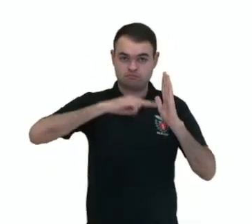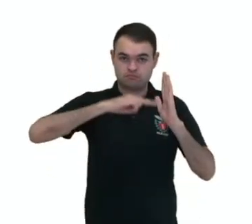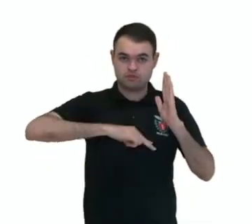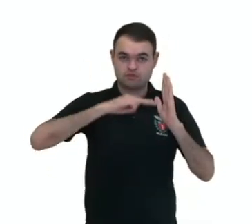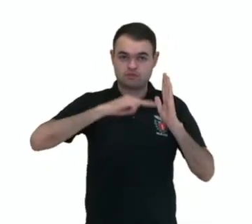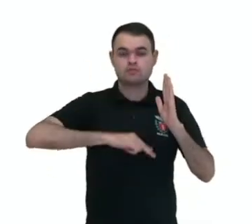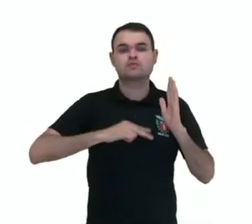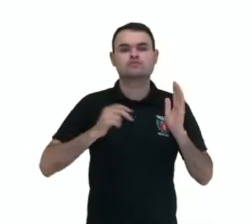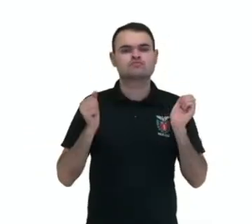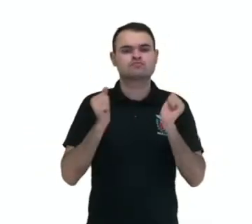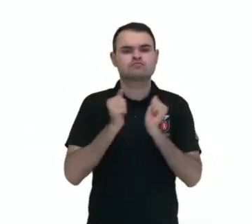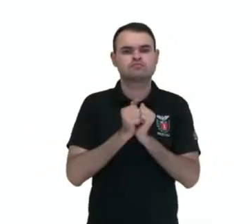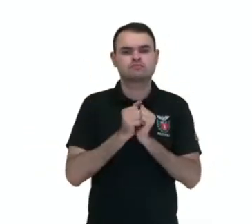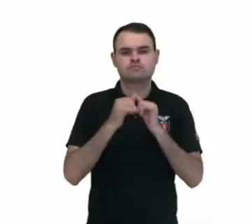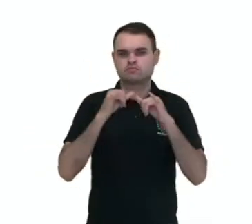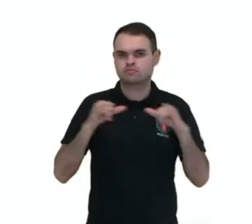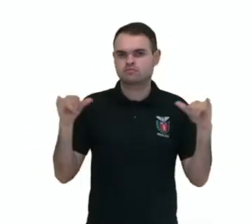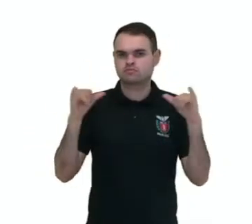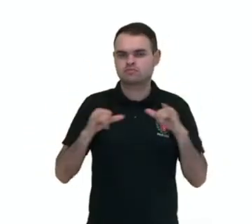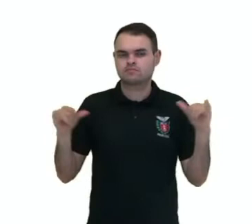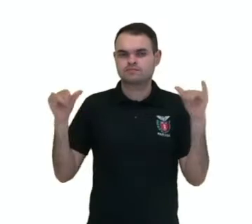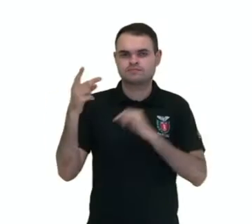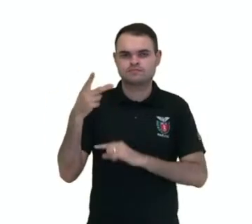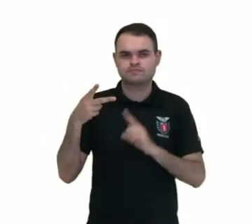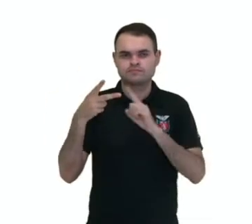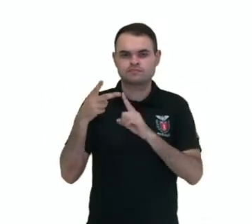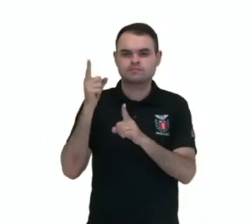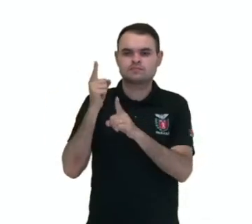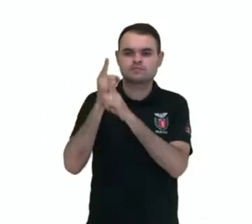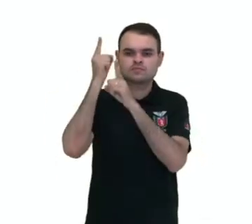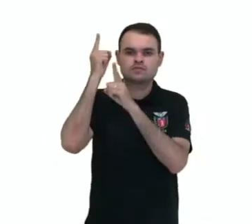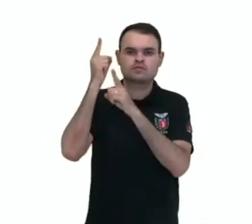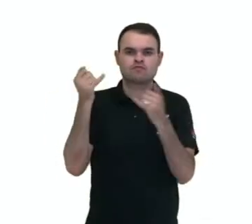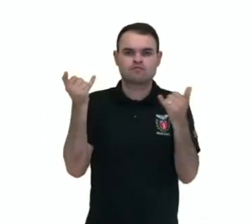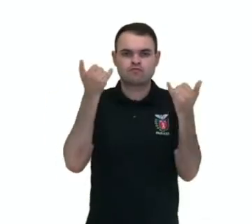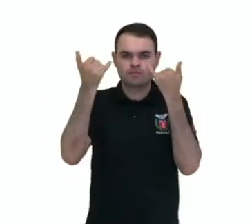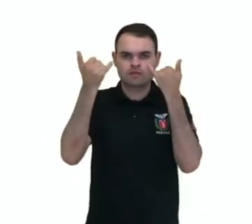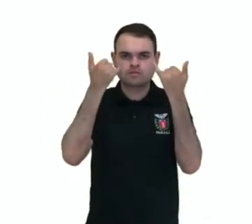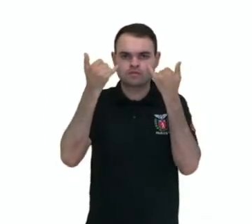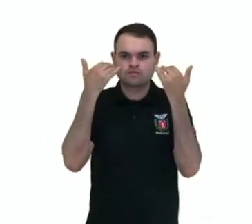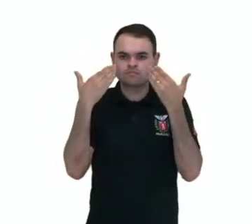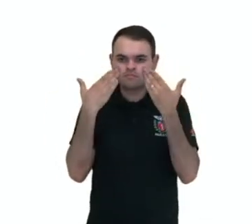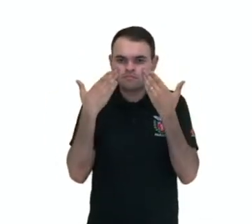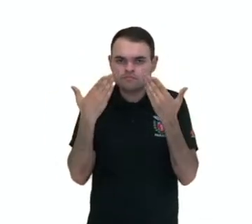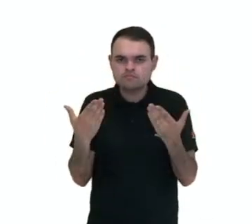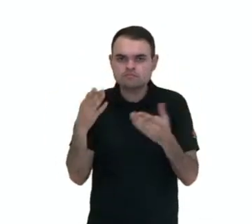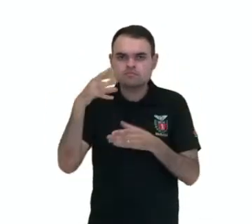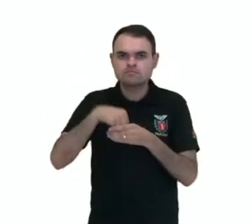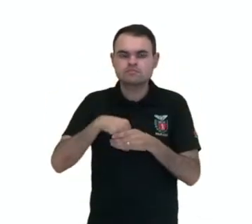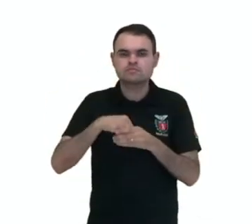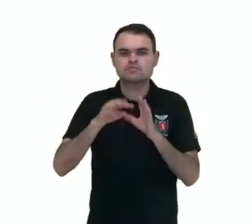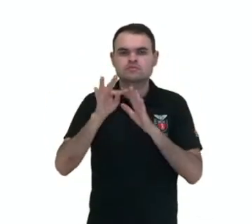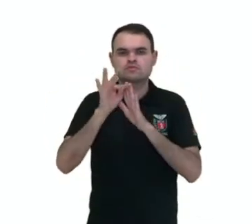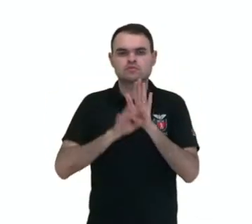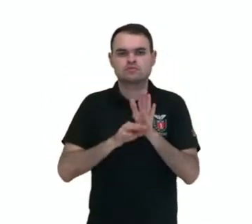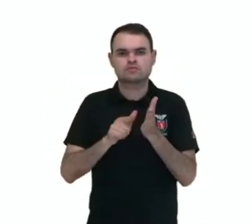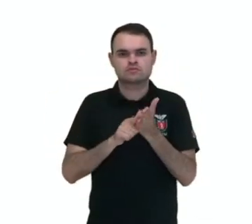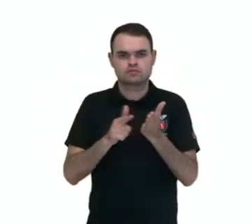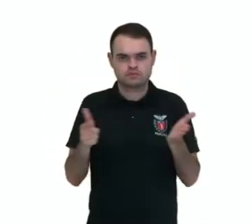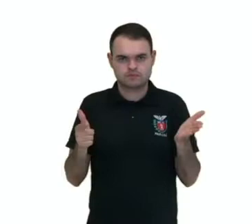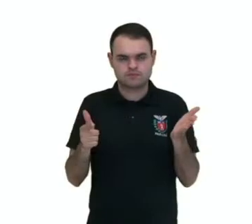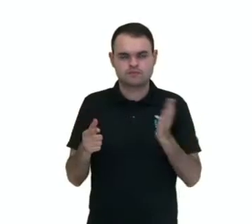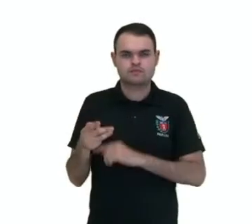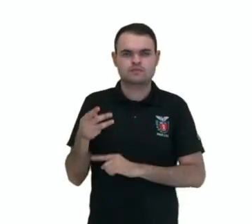notícia, identificar uma informação explícita no texto jornalístico, reconhecer o efeito de